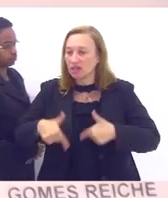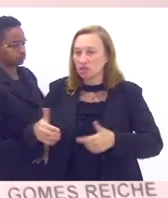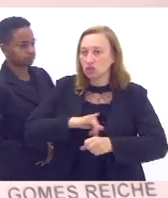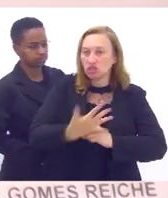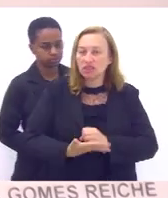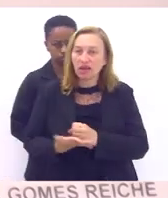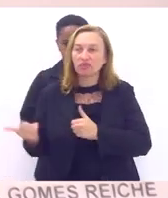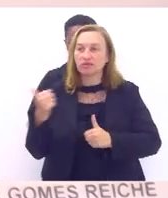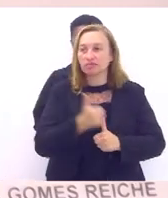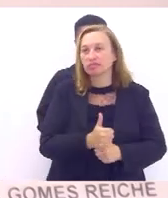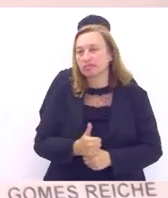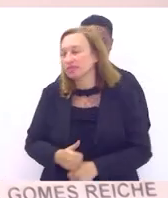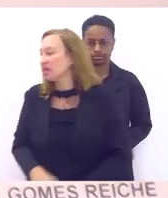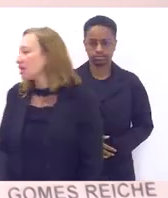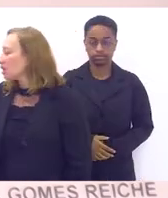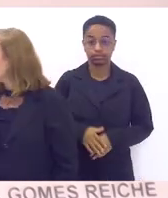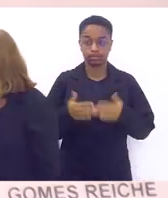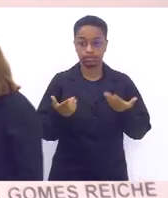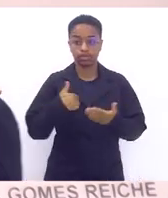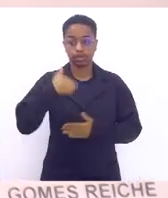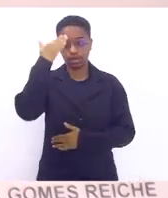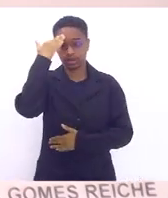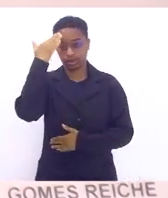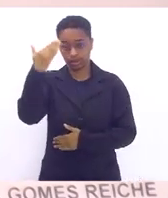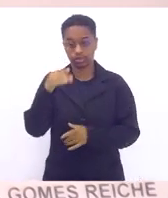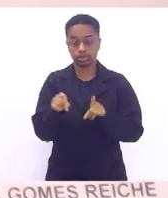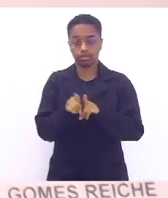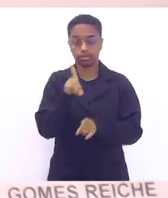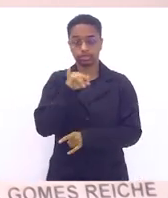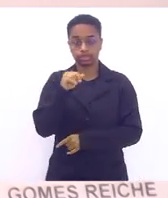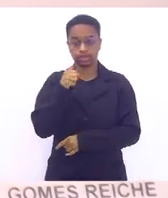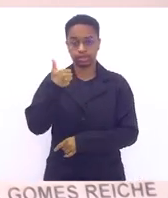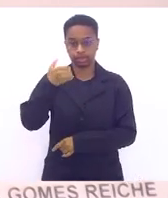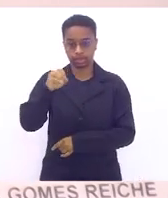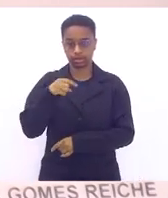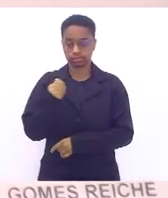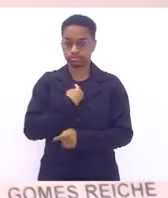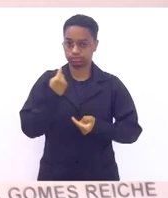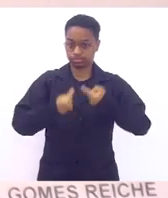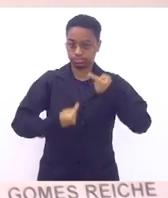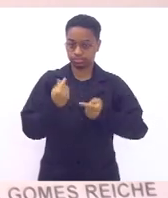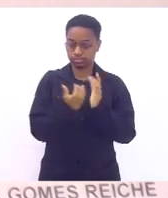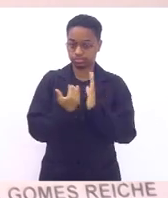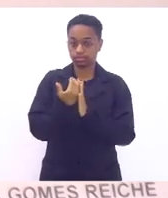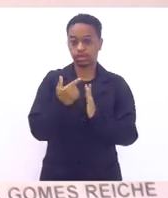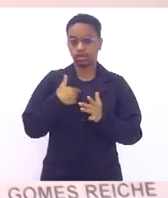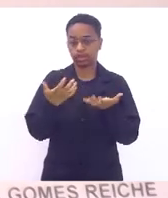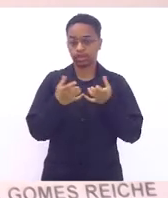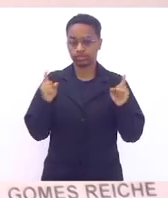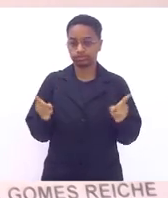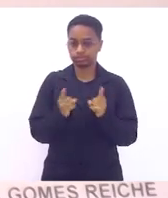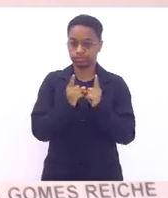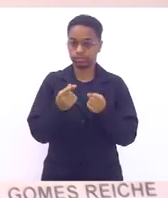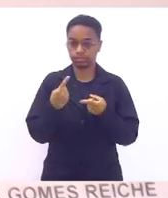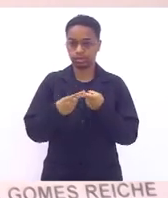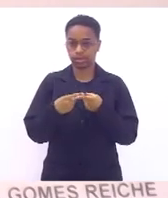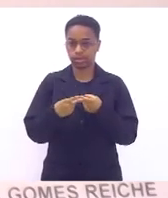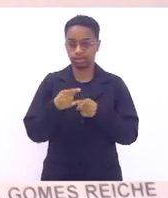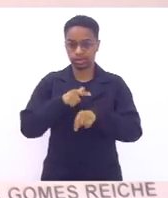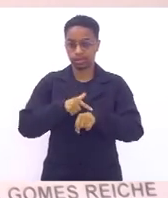isso. Então, já agradeço o dia 10 para a gente poder estar discutindo mais e quero ser breve, até porque o tempo é curto. Muito